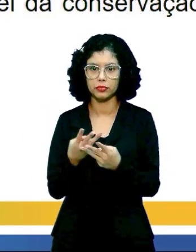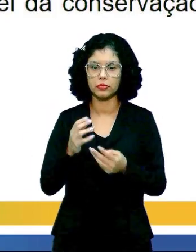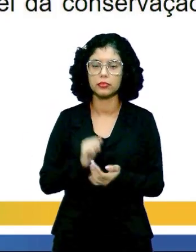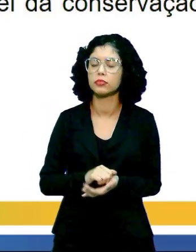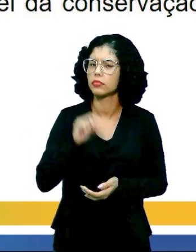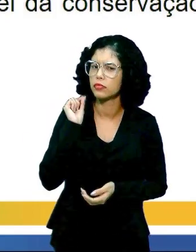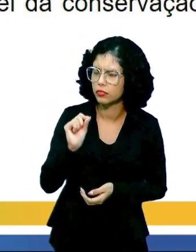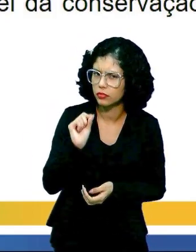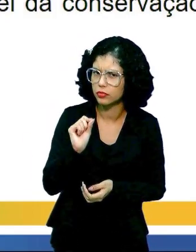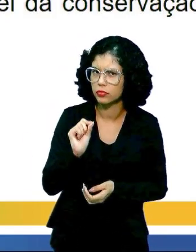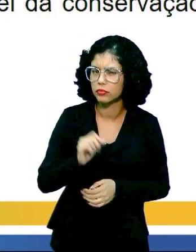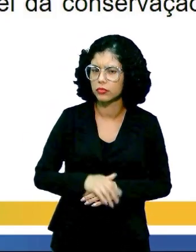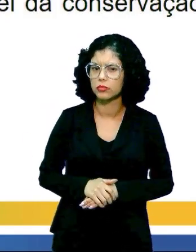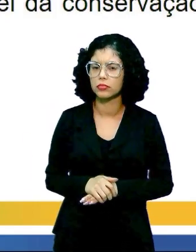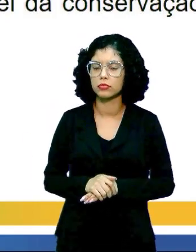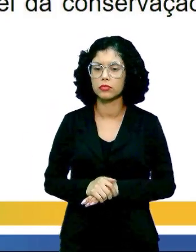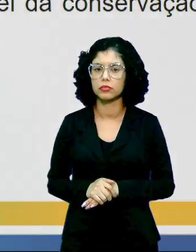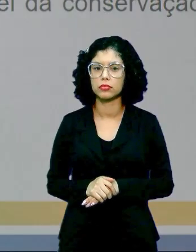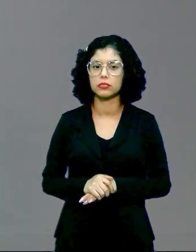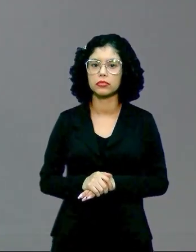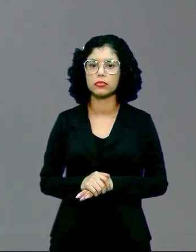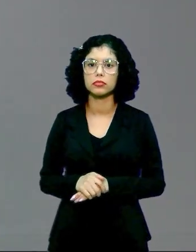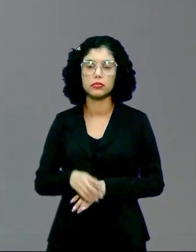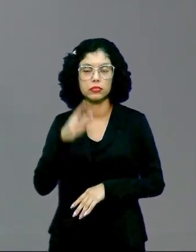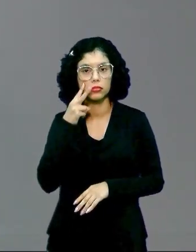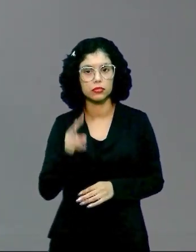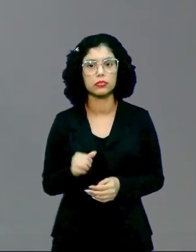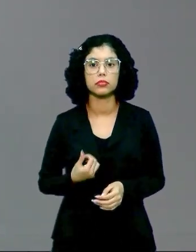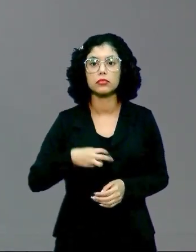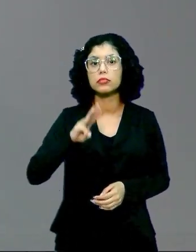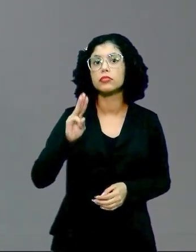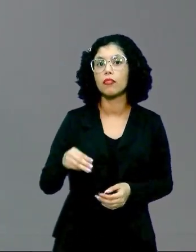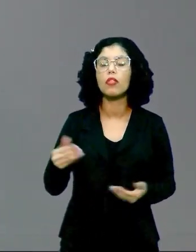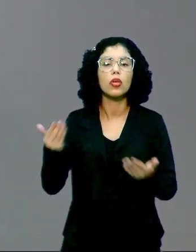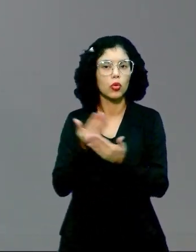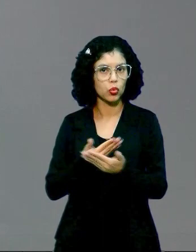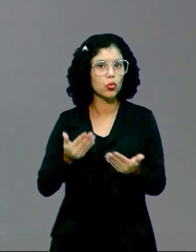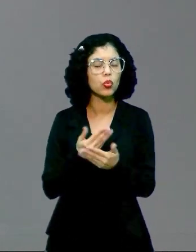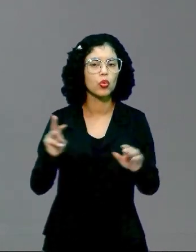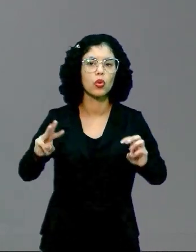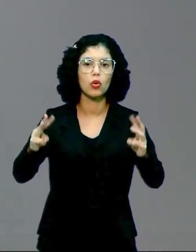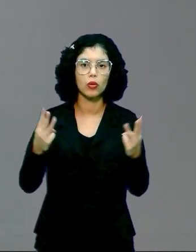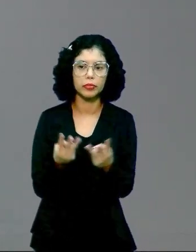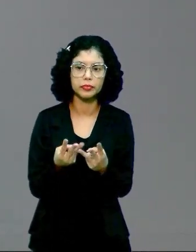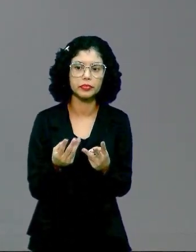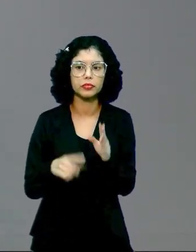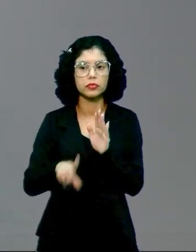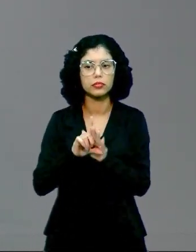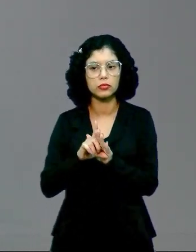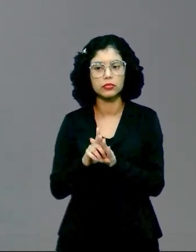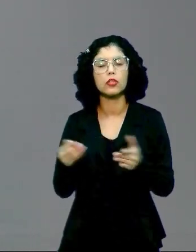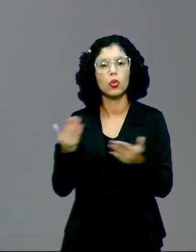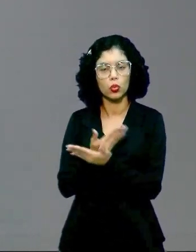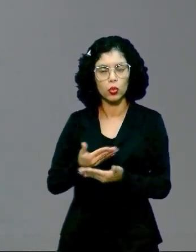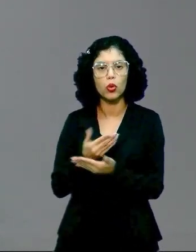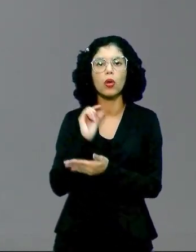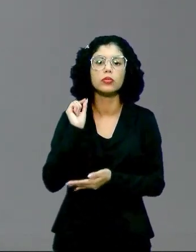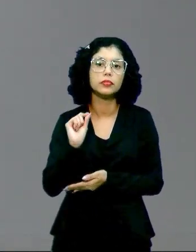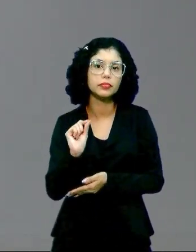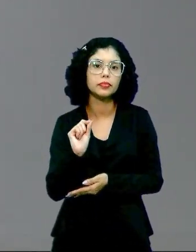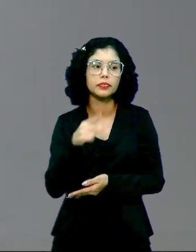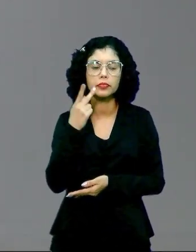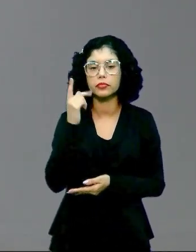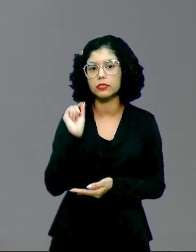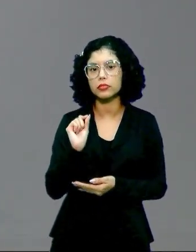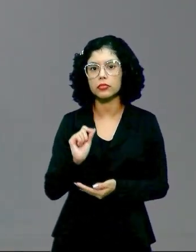de Lavoisier foi quem? Então veja bem, o que é a lei de conservação de massa de Lavoisier? A lei de conservação de massa de Lavoisier diz